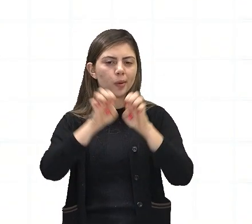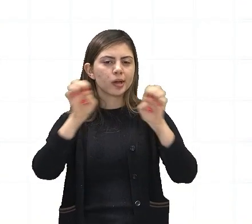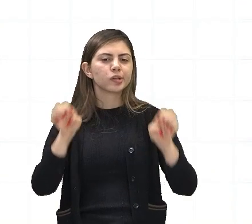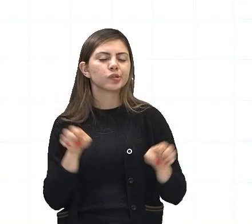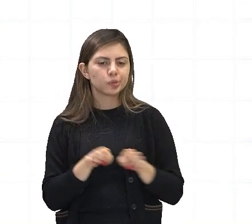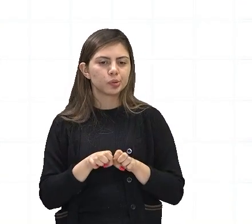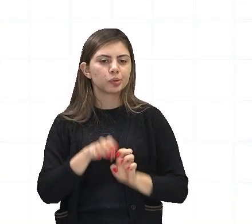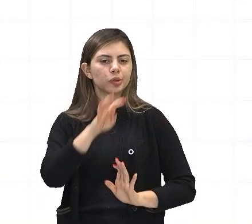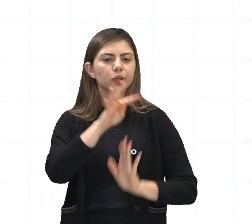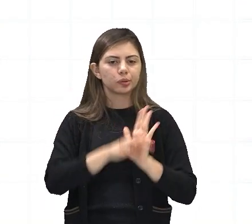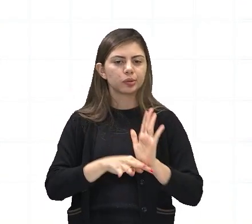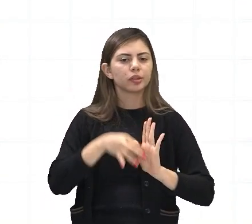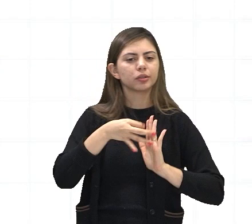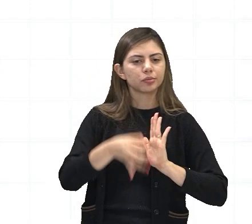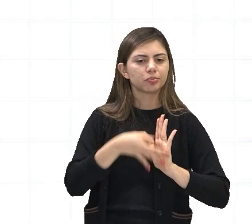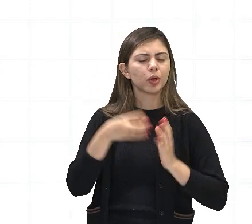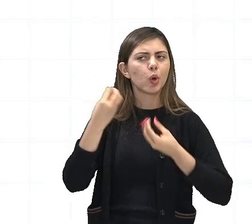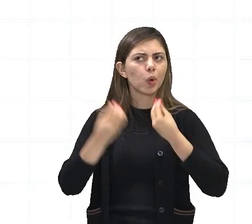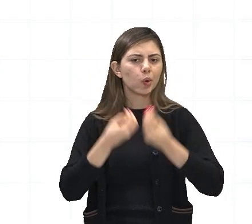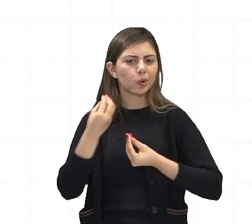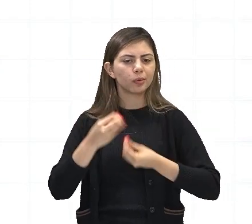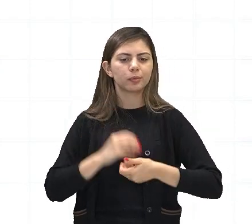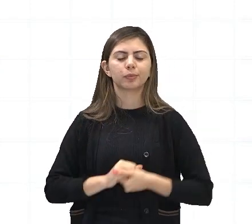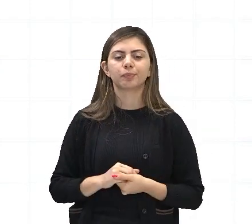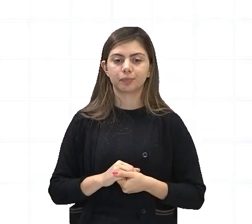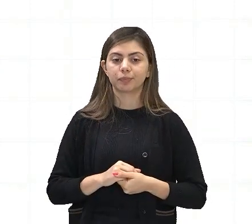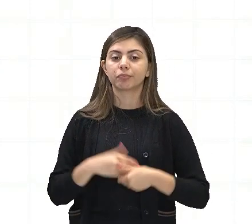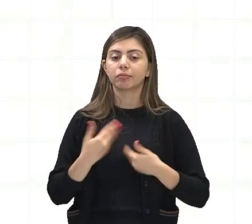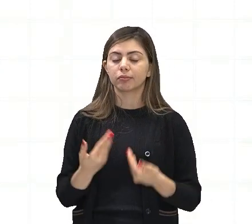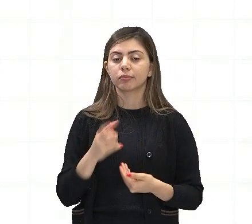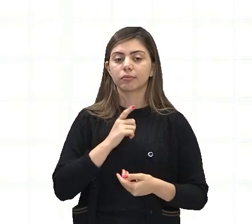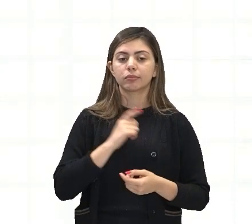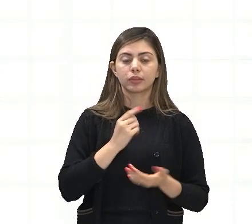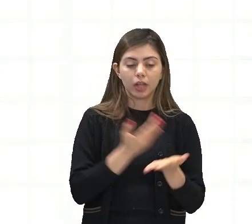características. Como é que se estrutura esse tipo de texto? Ele